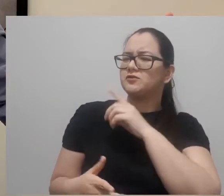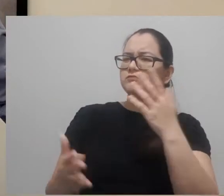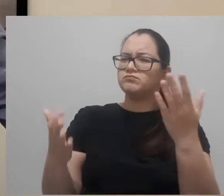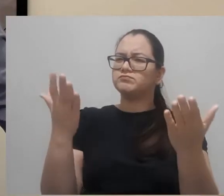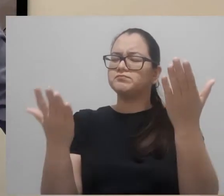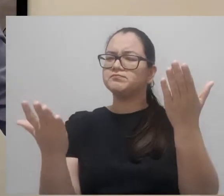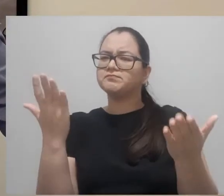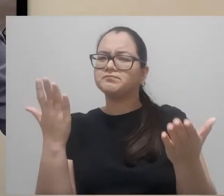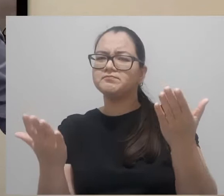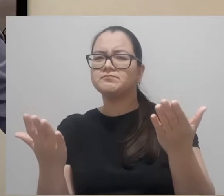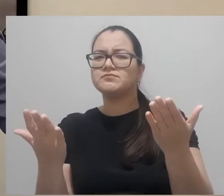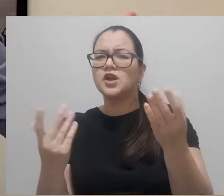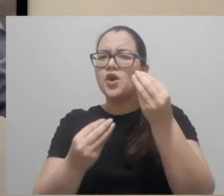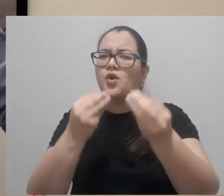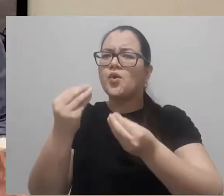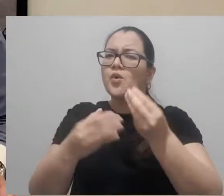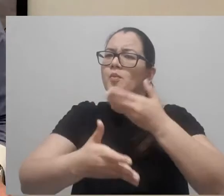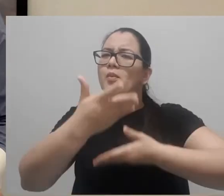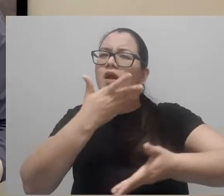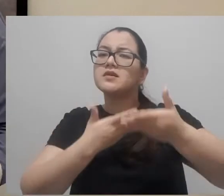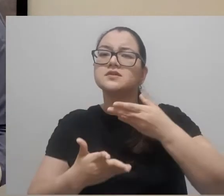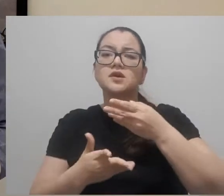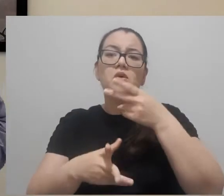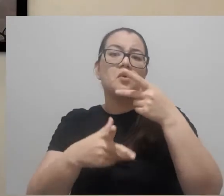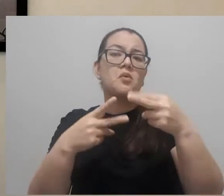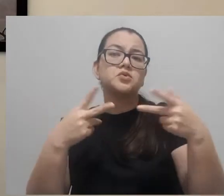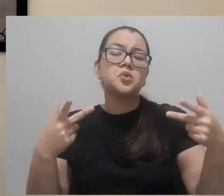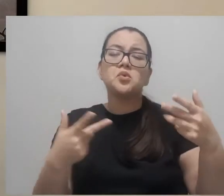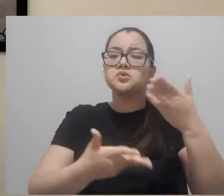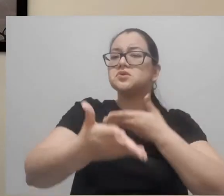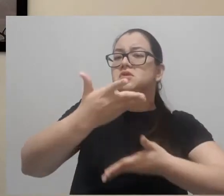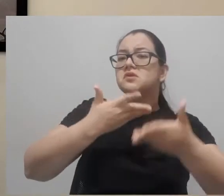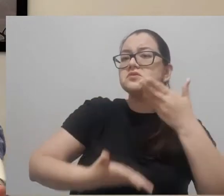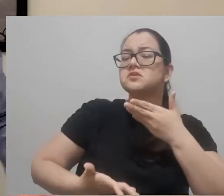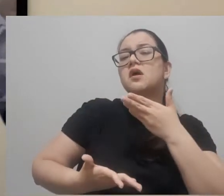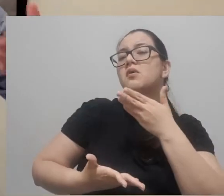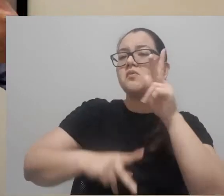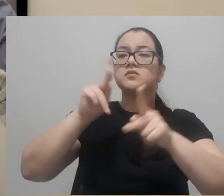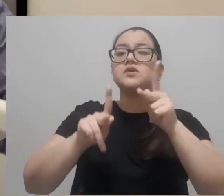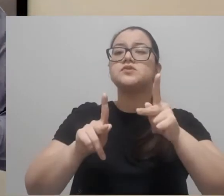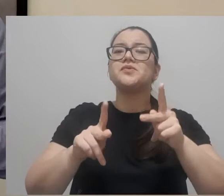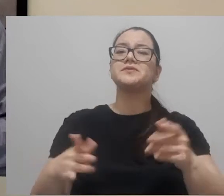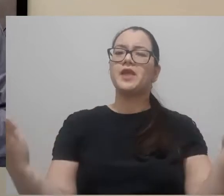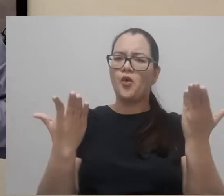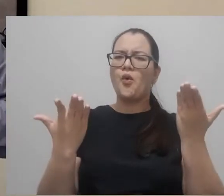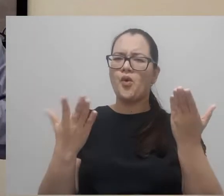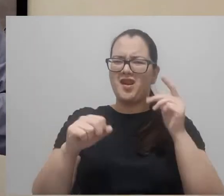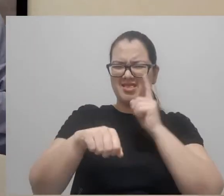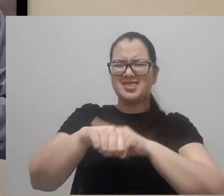nossas relações. Esse é o momento de pandemia, momento de crise, que